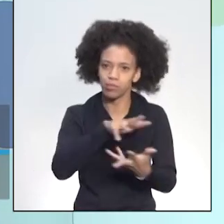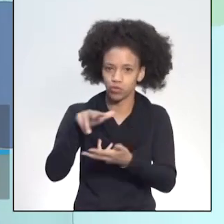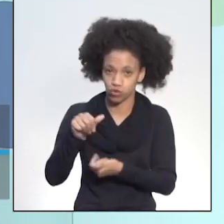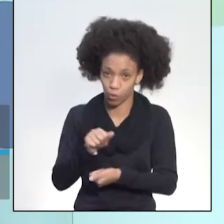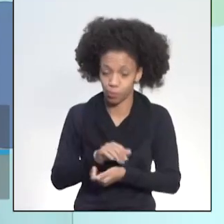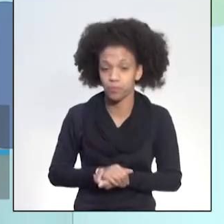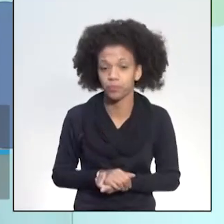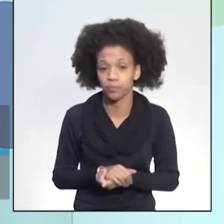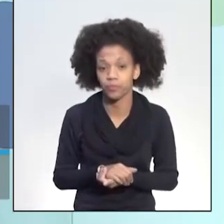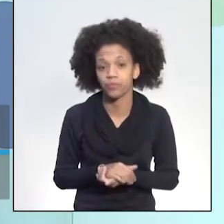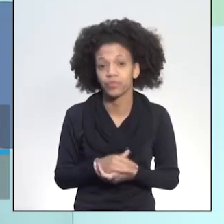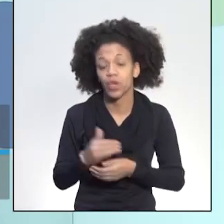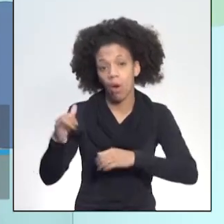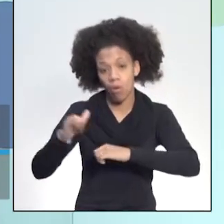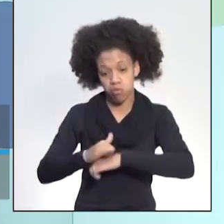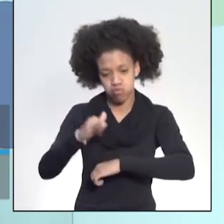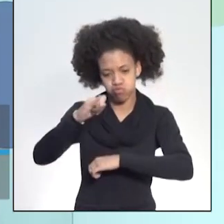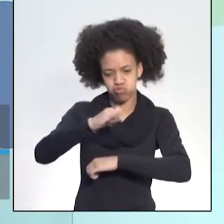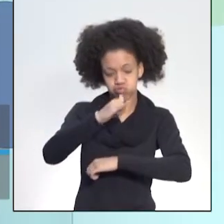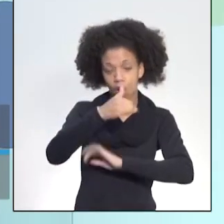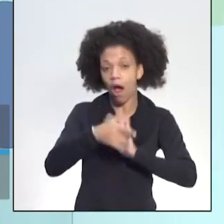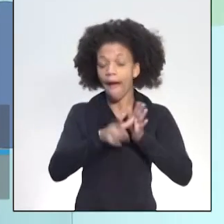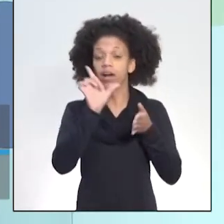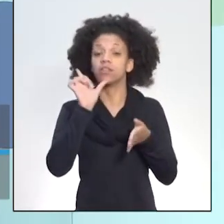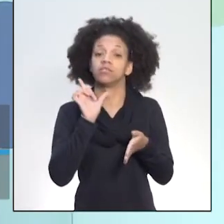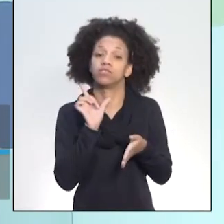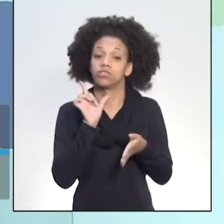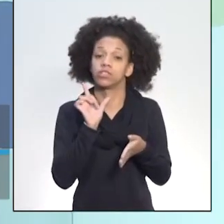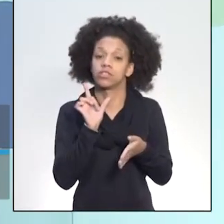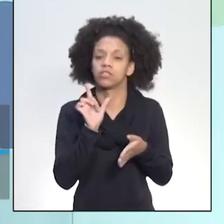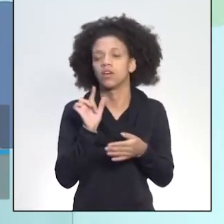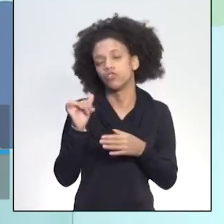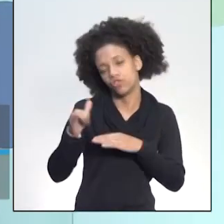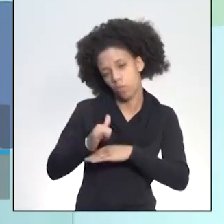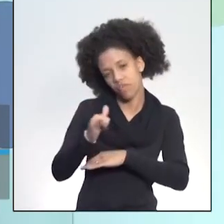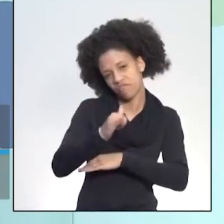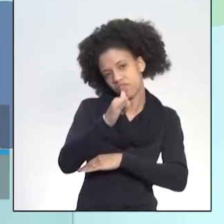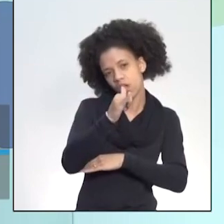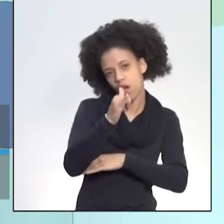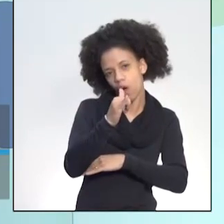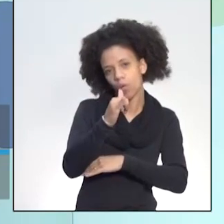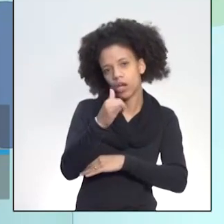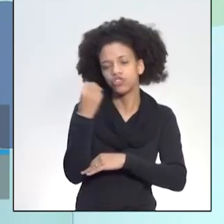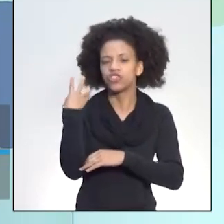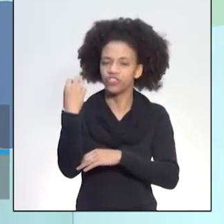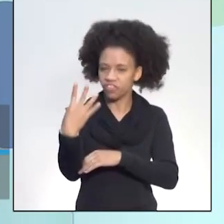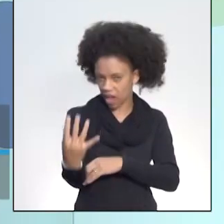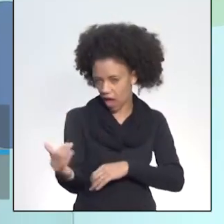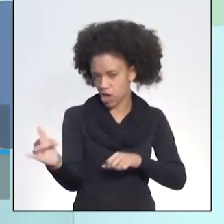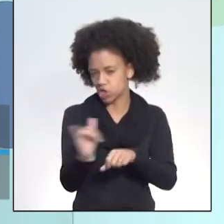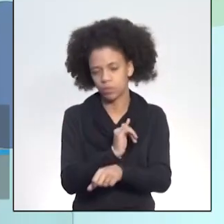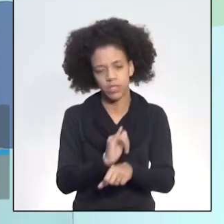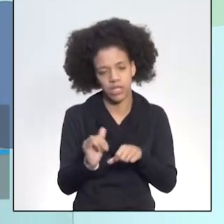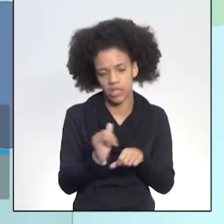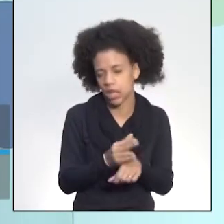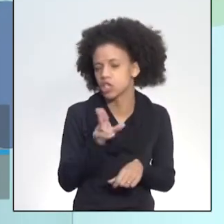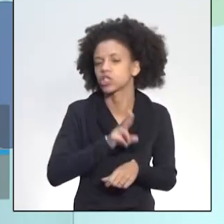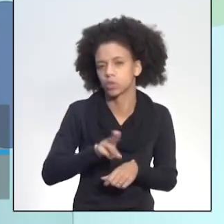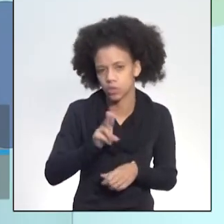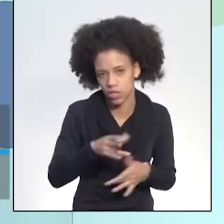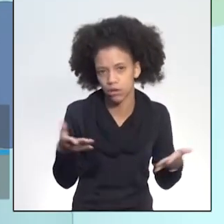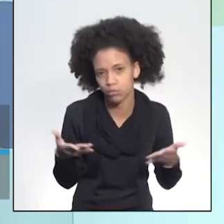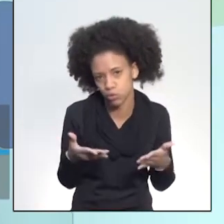Mundial. O avião, antes de ser esse recurso maravilhoso que